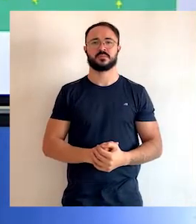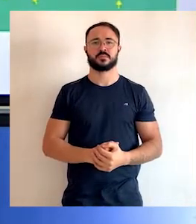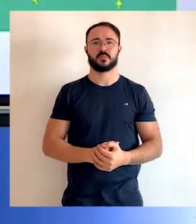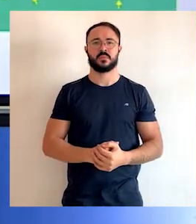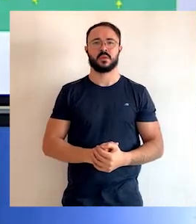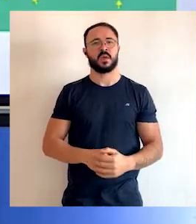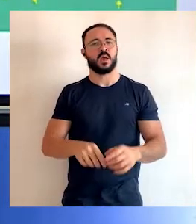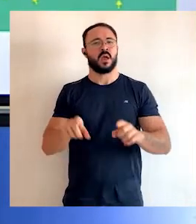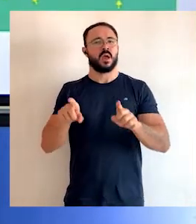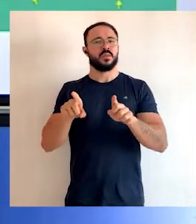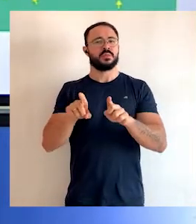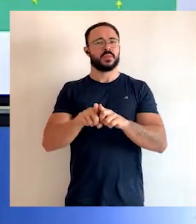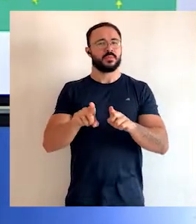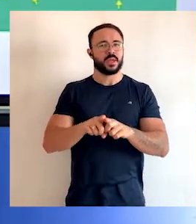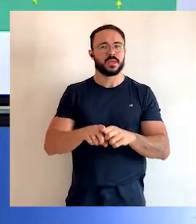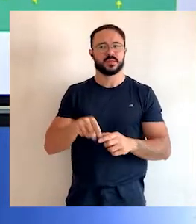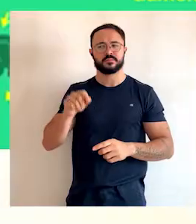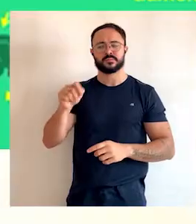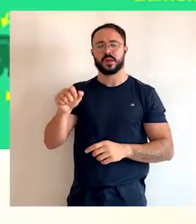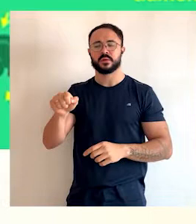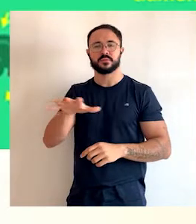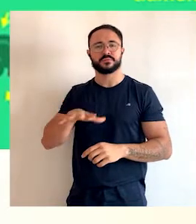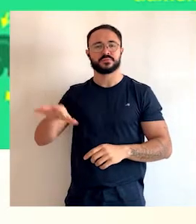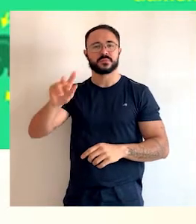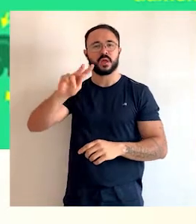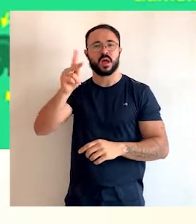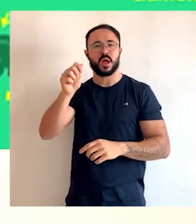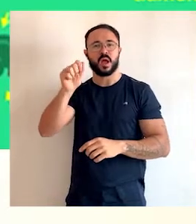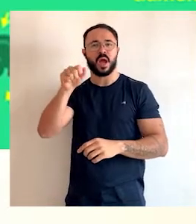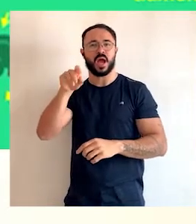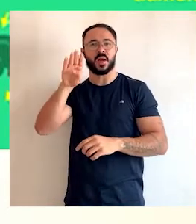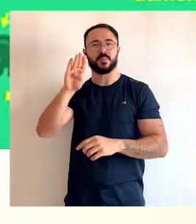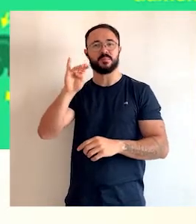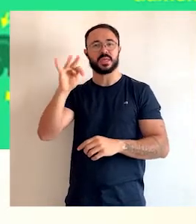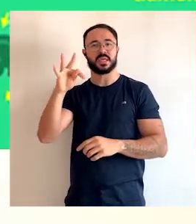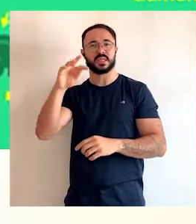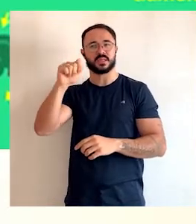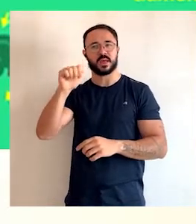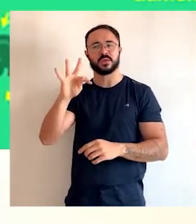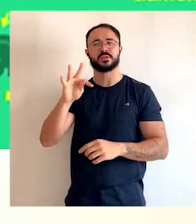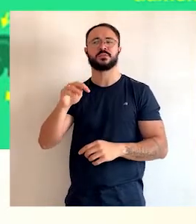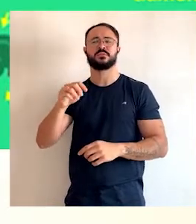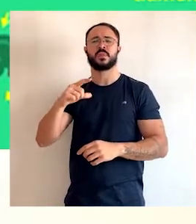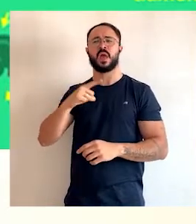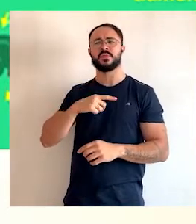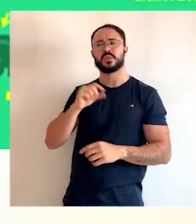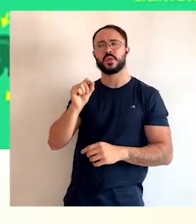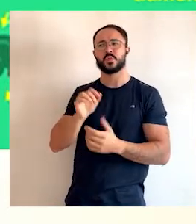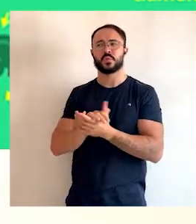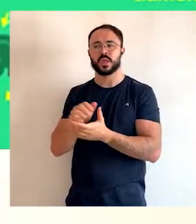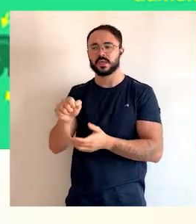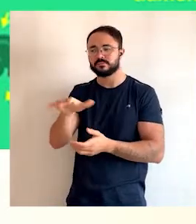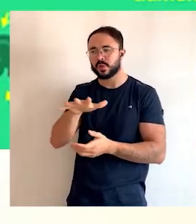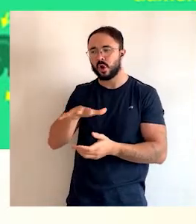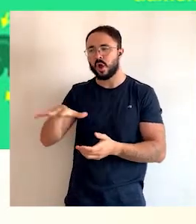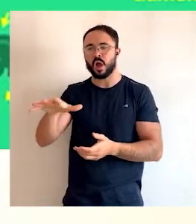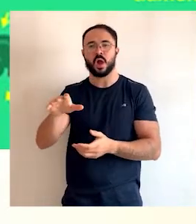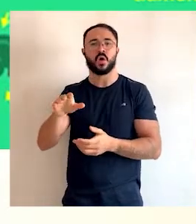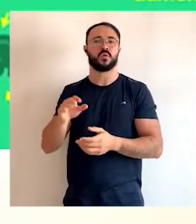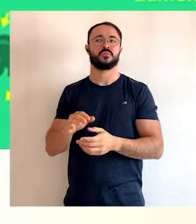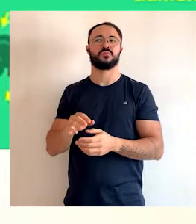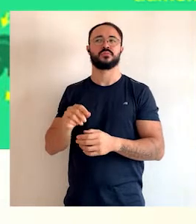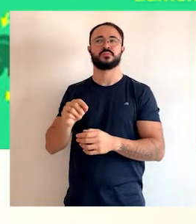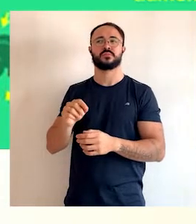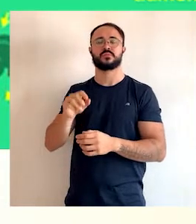Relacionado a essa fragmentação do hábitat, nós temos o efeito de borda. O efeito de borda é o conjunto de alterações